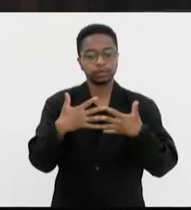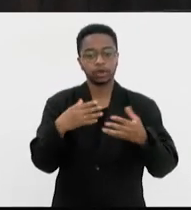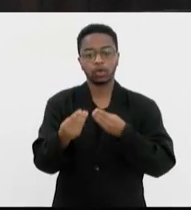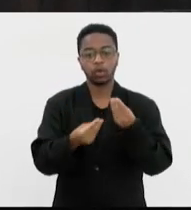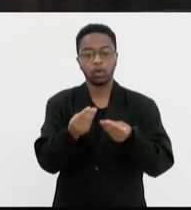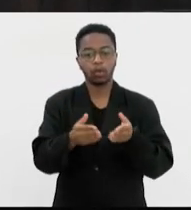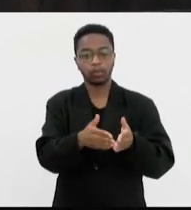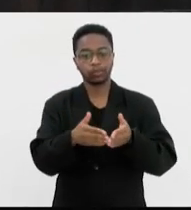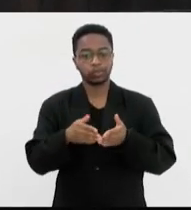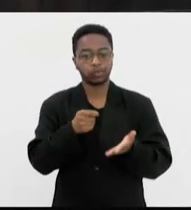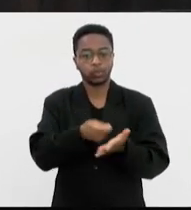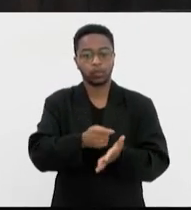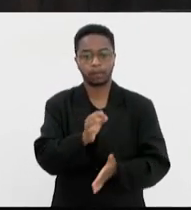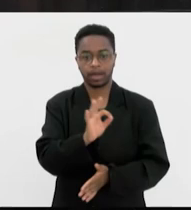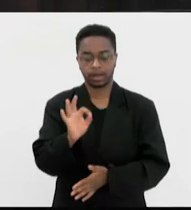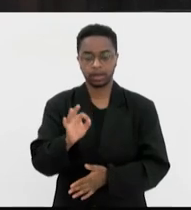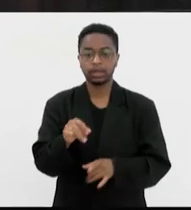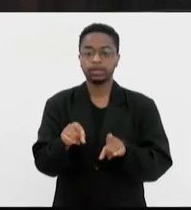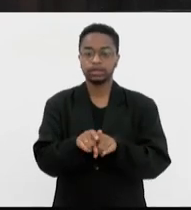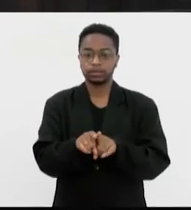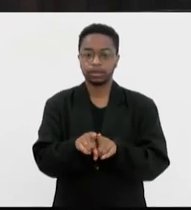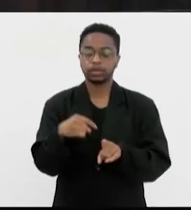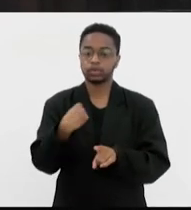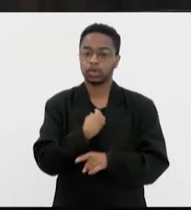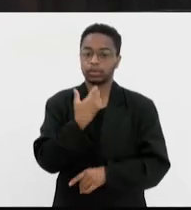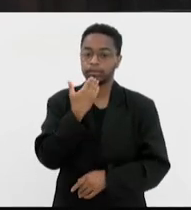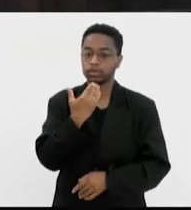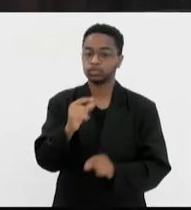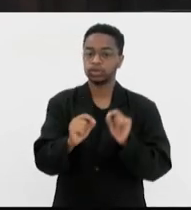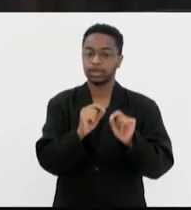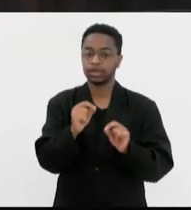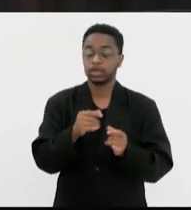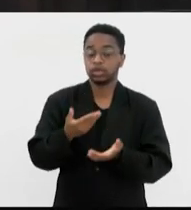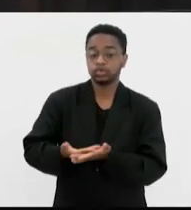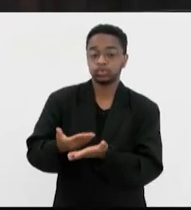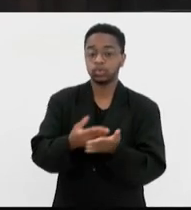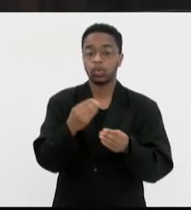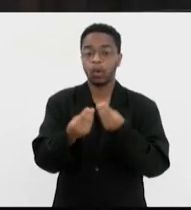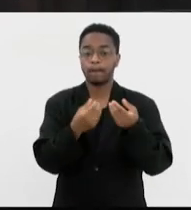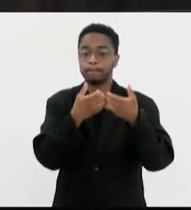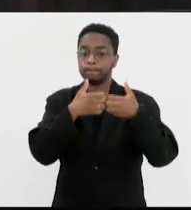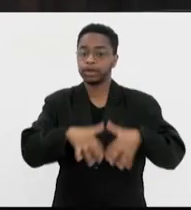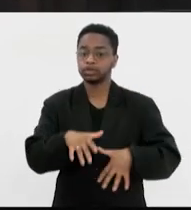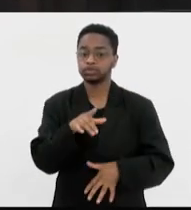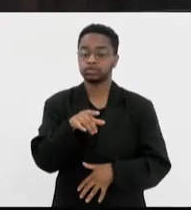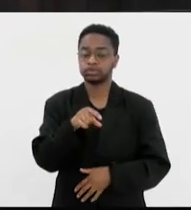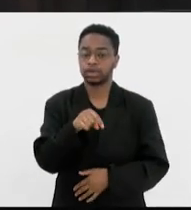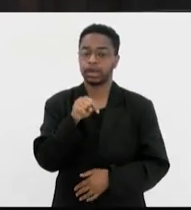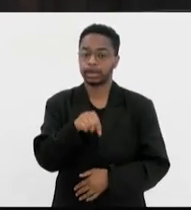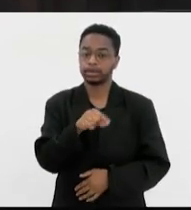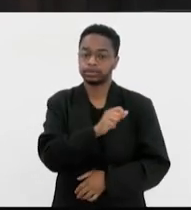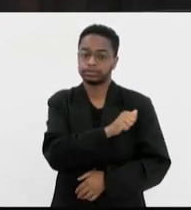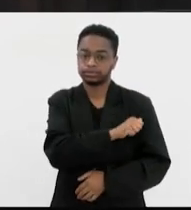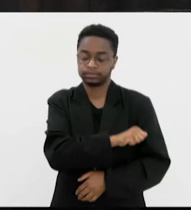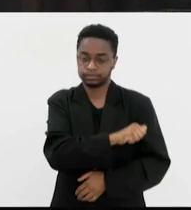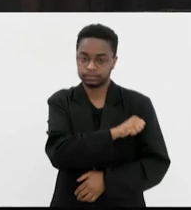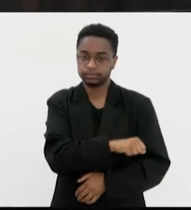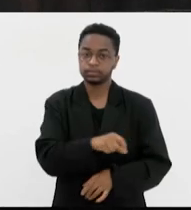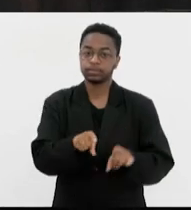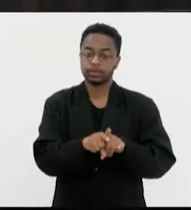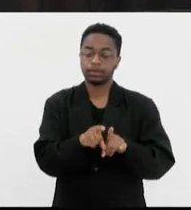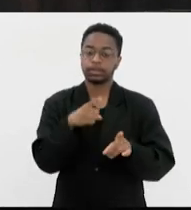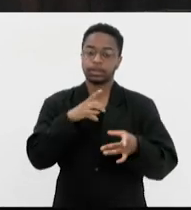Fizemos emendas, inclusive, demandando o famigerado estudo de impacto, que é, inclusive, uma súmula da nossa